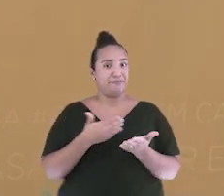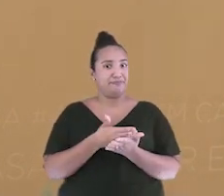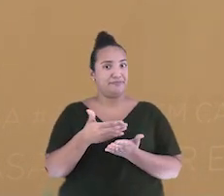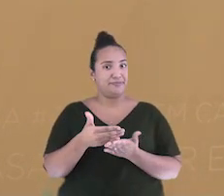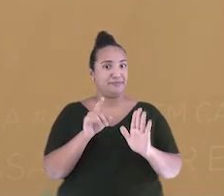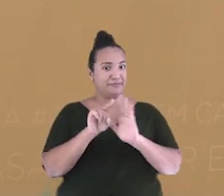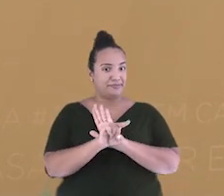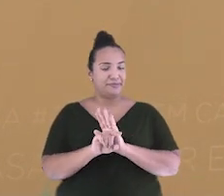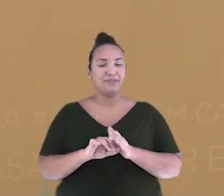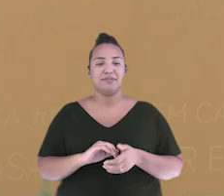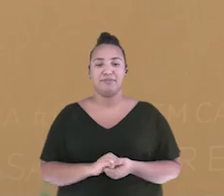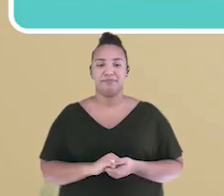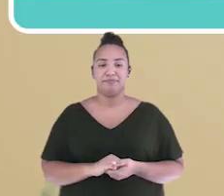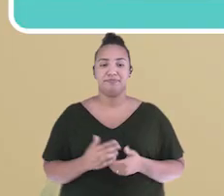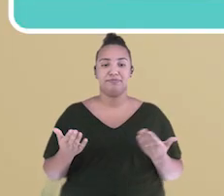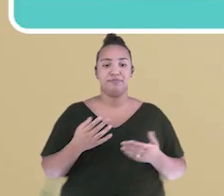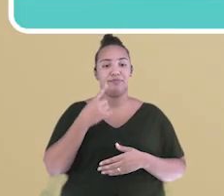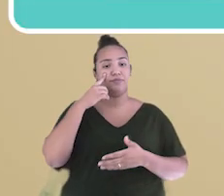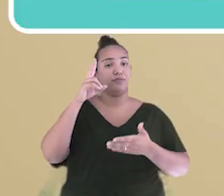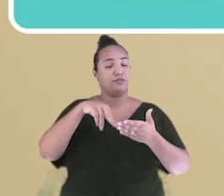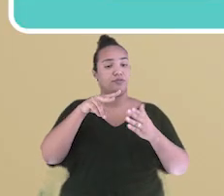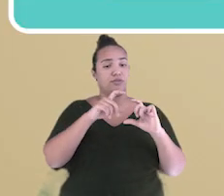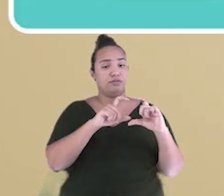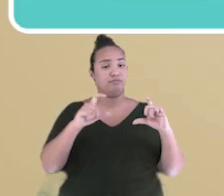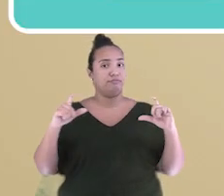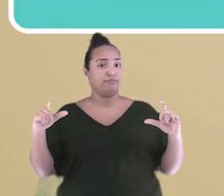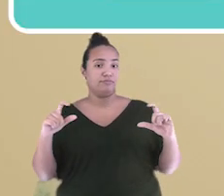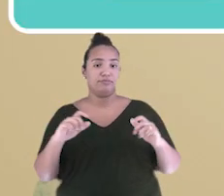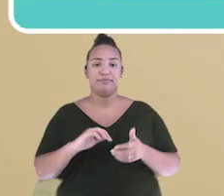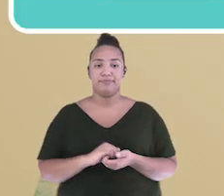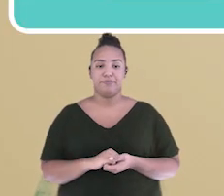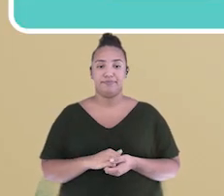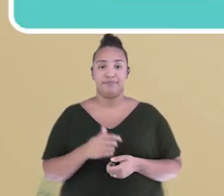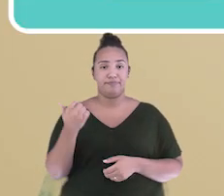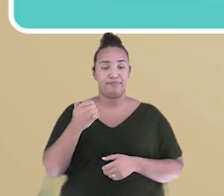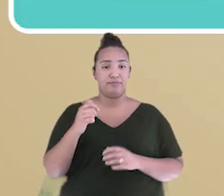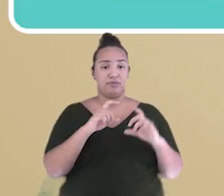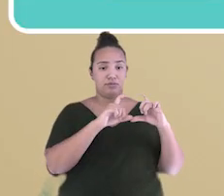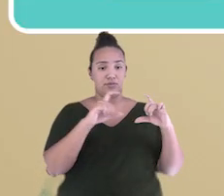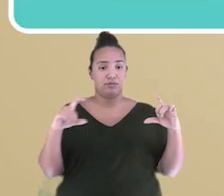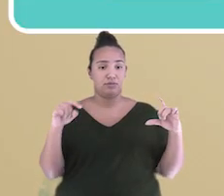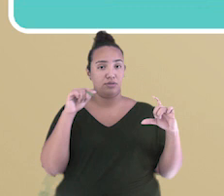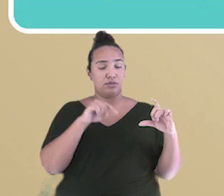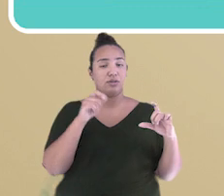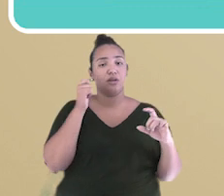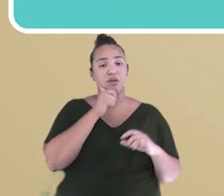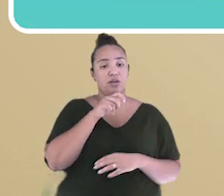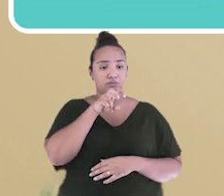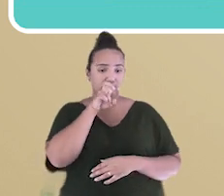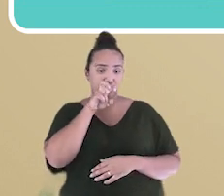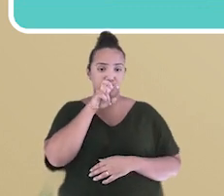Agora, vamos às questões. Vamos fazer a leitura da tirinha. No primeiro quadrinho, a Mônica